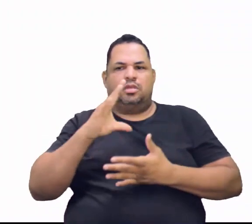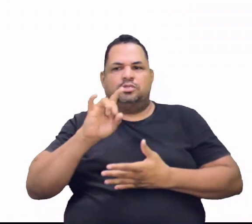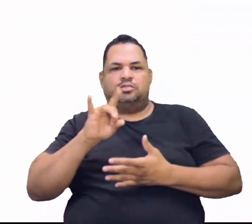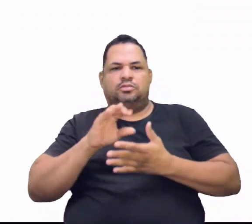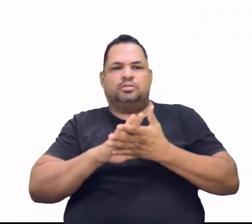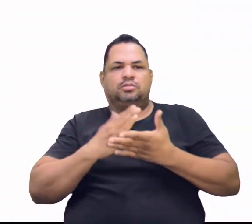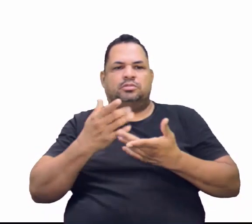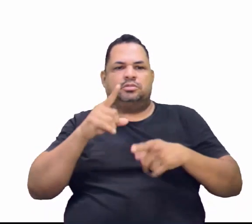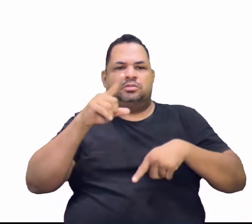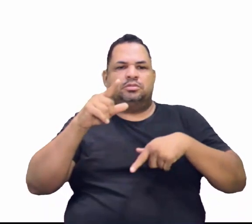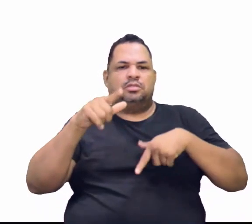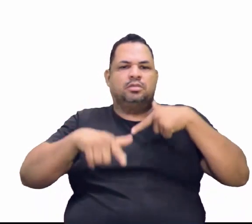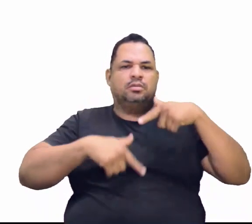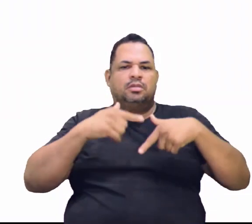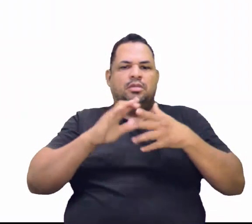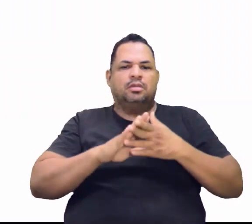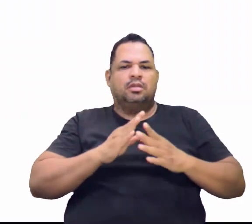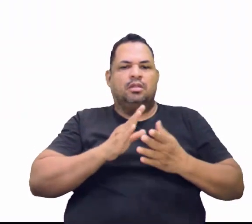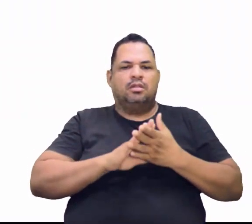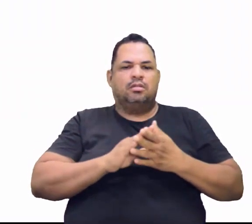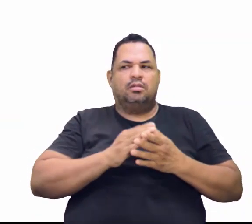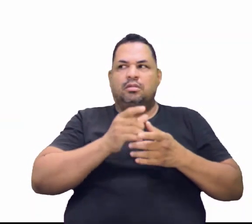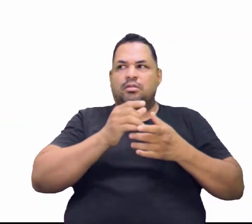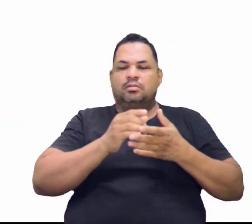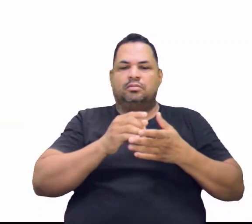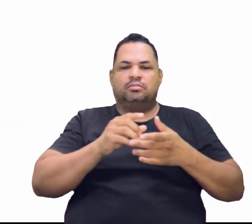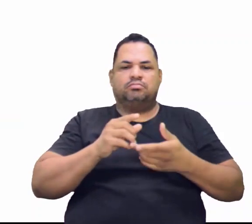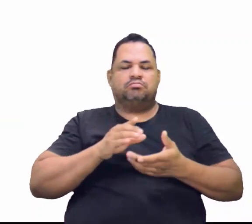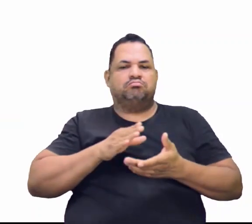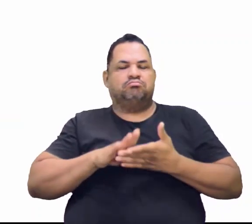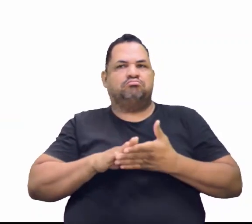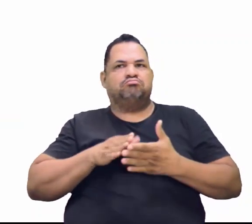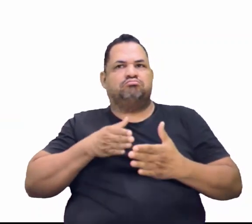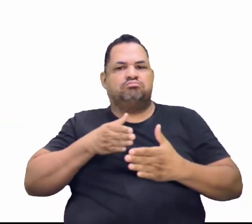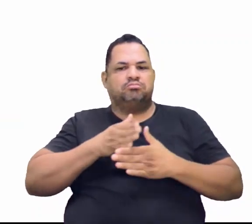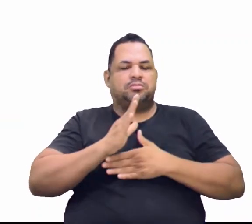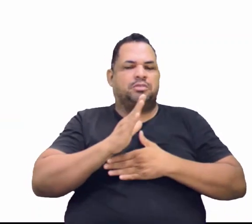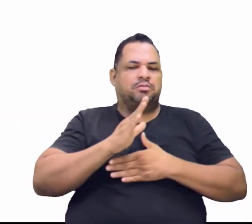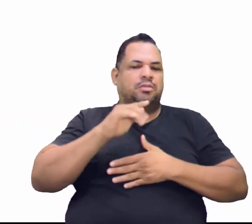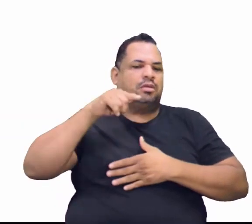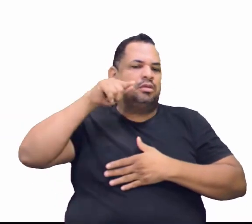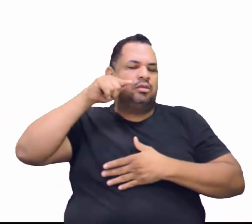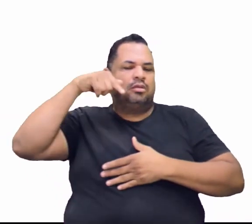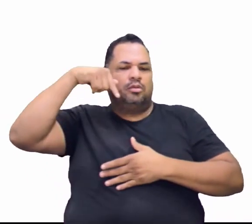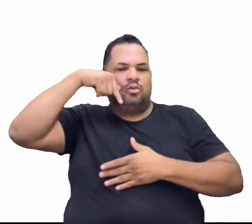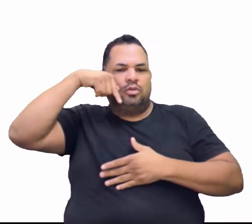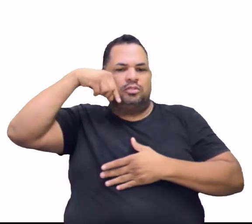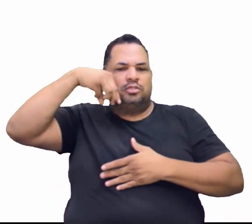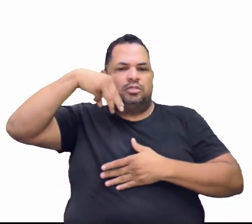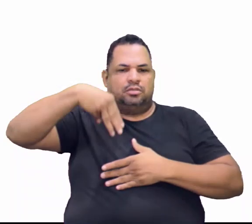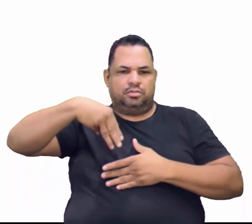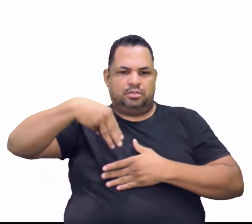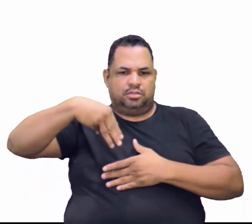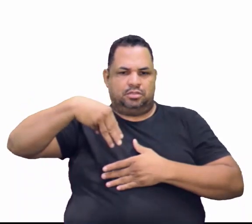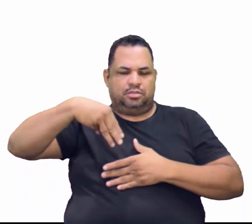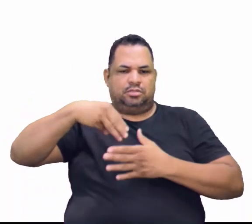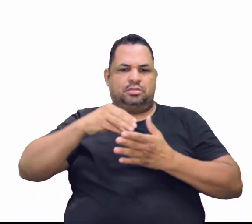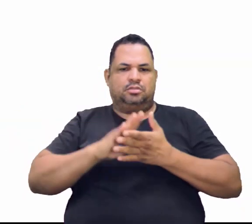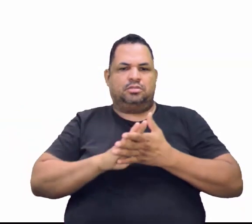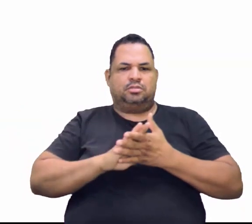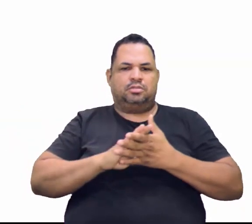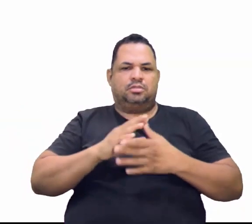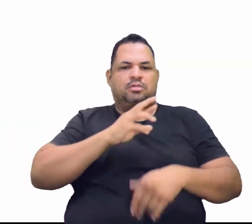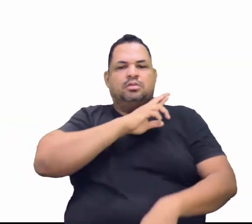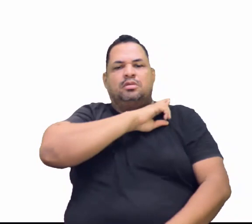telegráfica. Já indo para Guajará-Mirim, indo para Rio Branco, no Acre. Aqueles